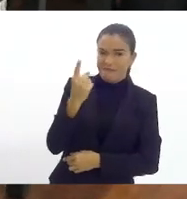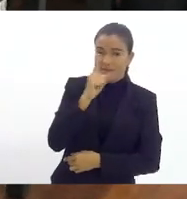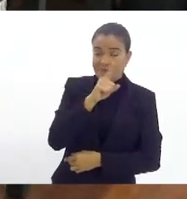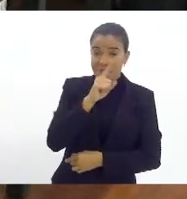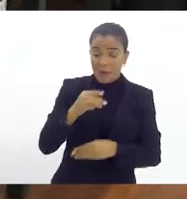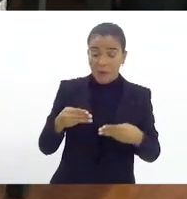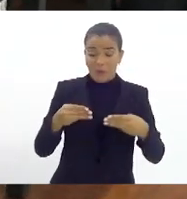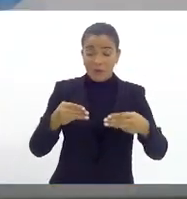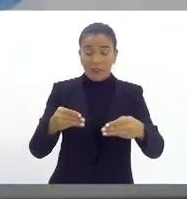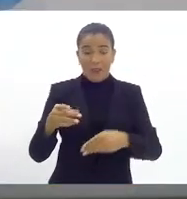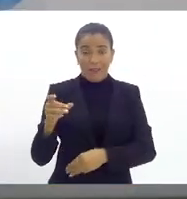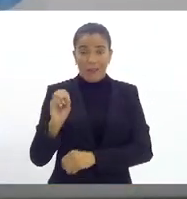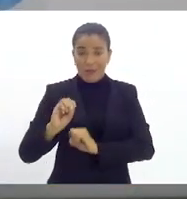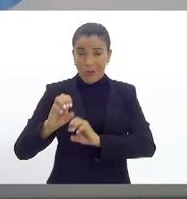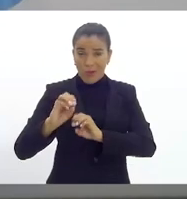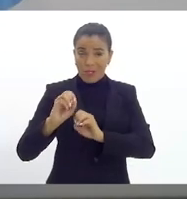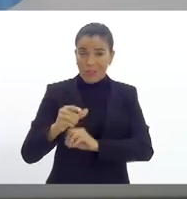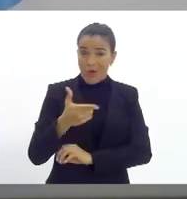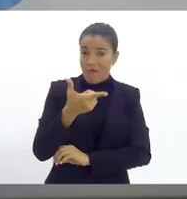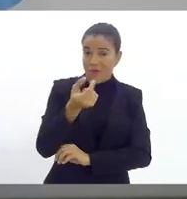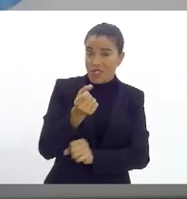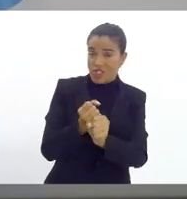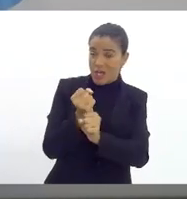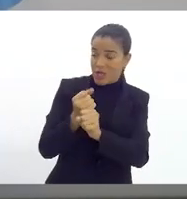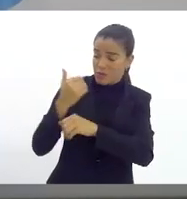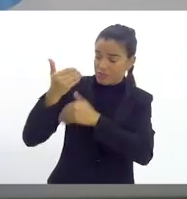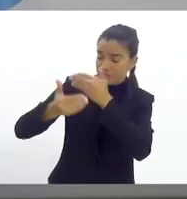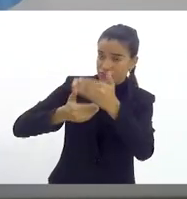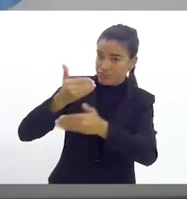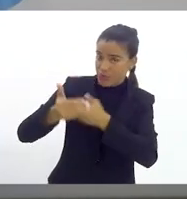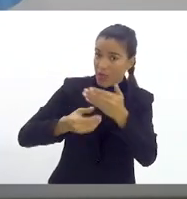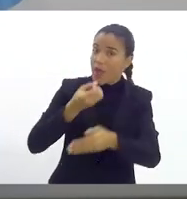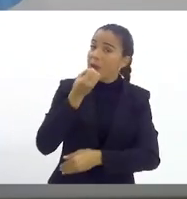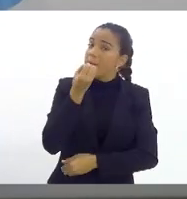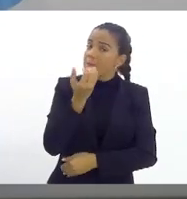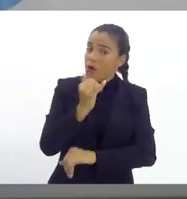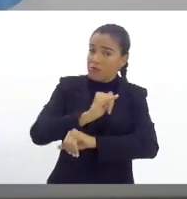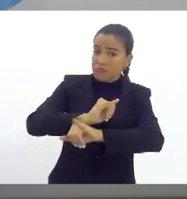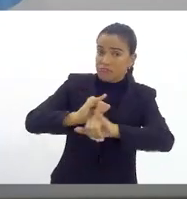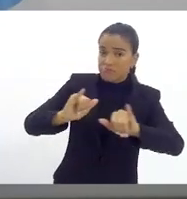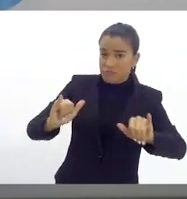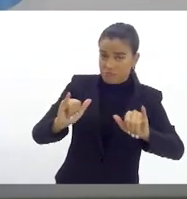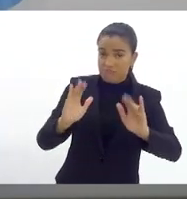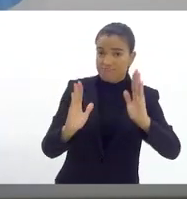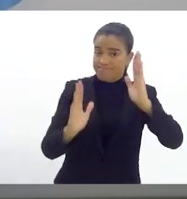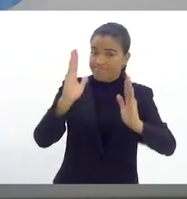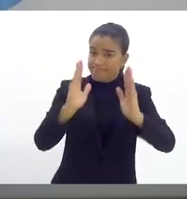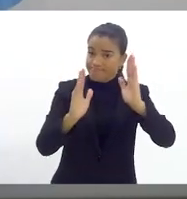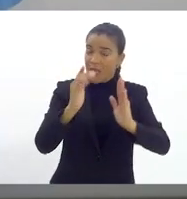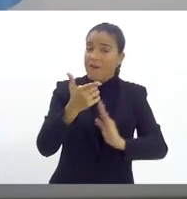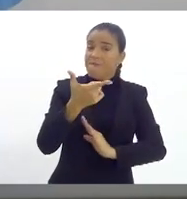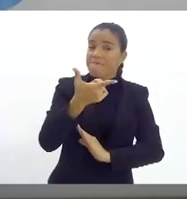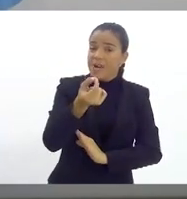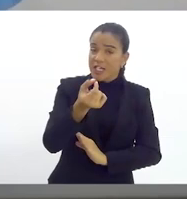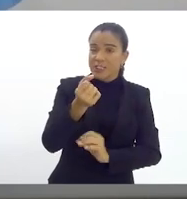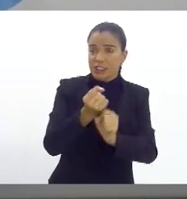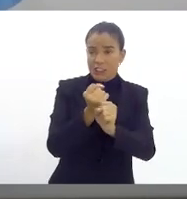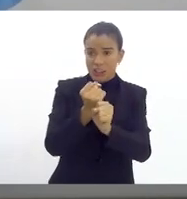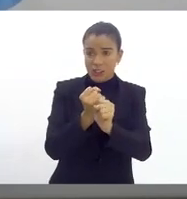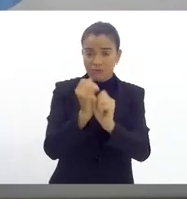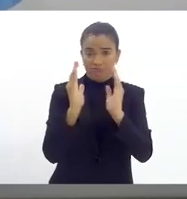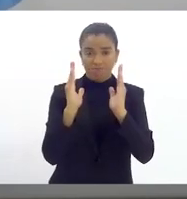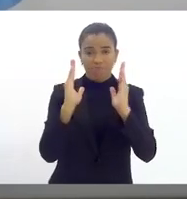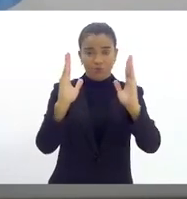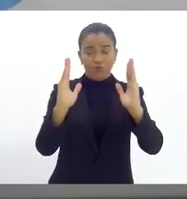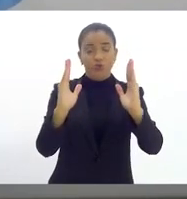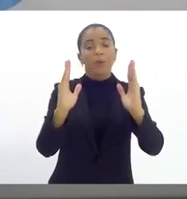pelo Ministério da Educação nos últimos 20 anos é bom que a gente faça o registro dessa desse período desse Marco desse recorte de temporal